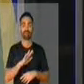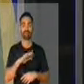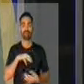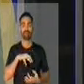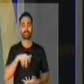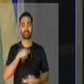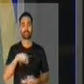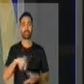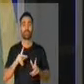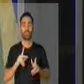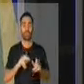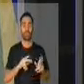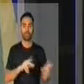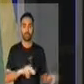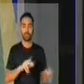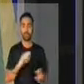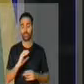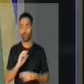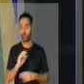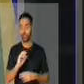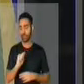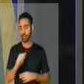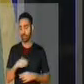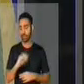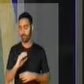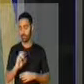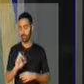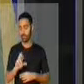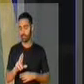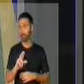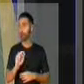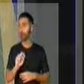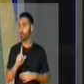câncer é a doença